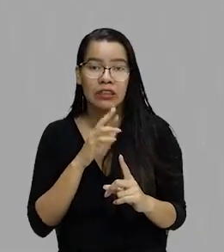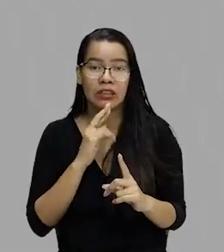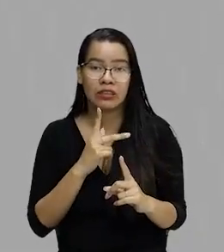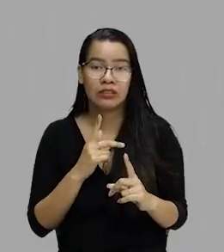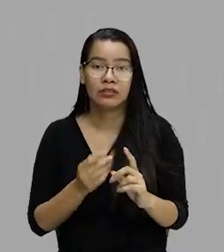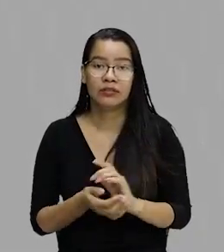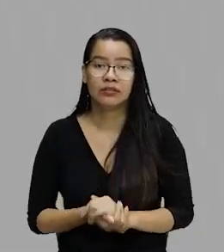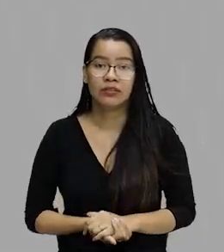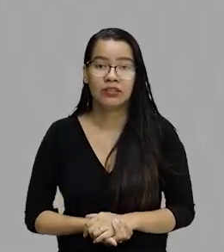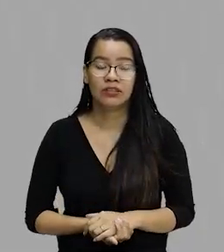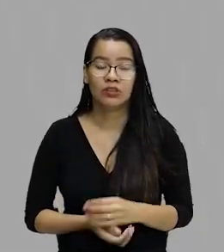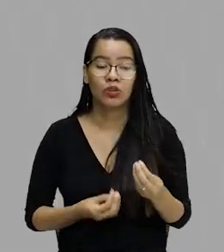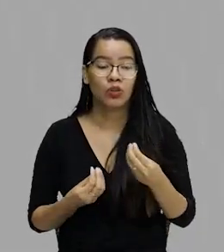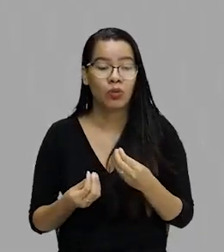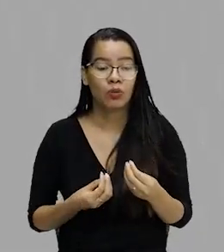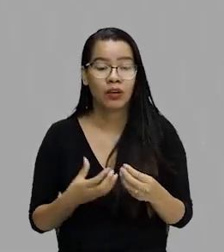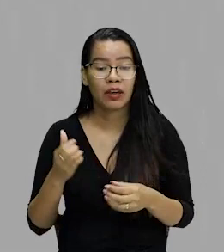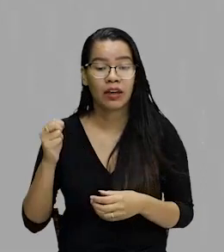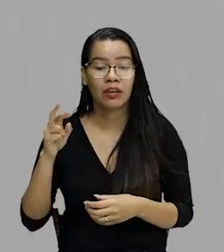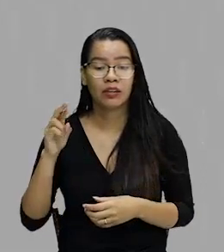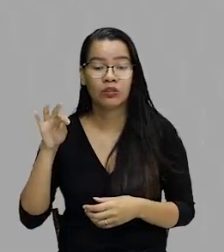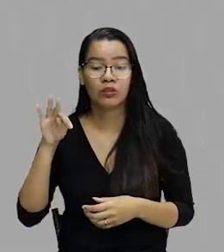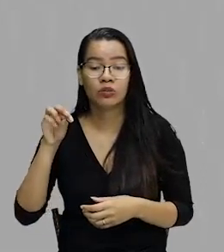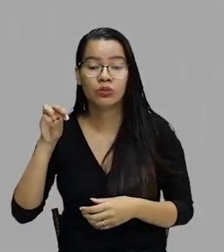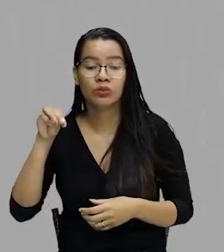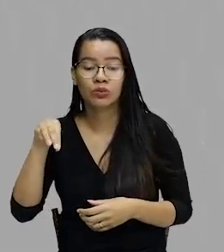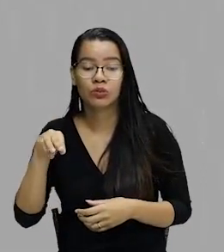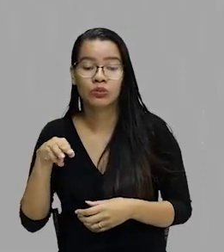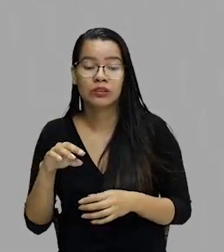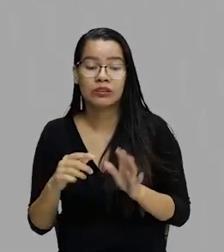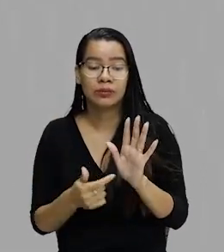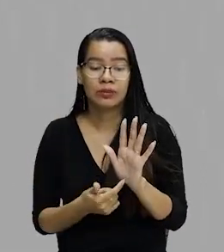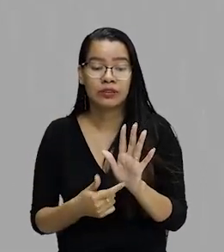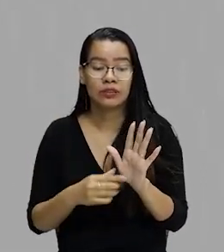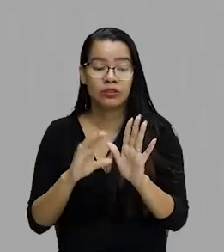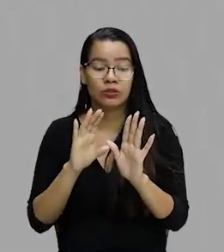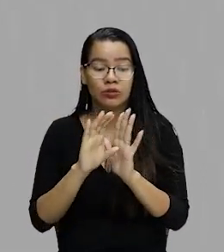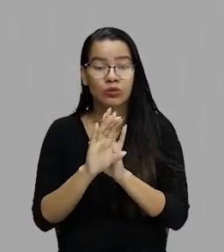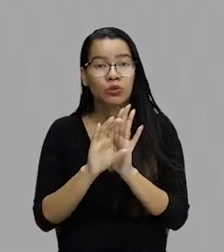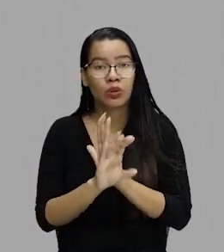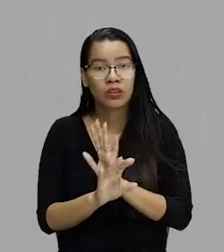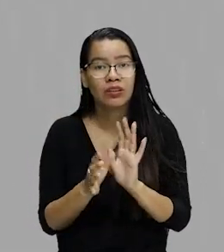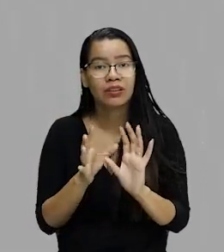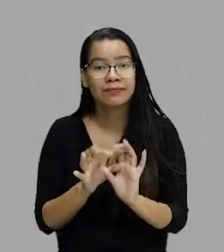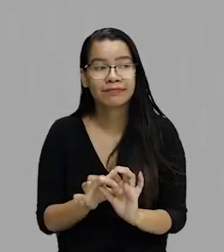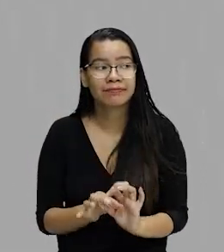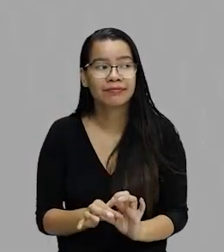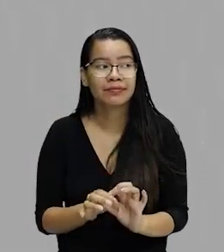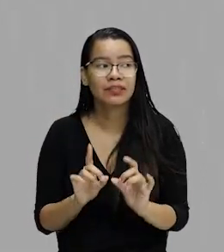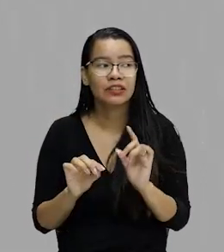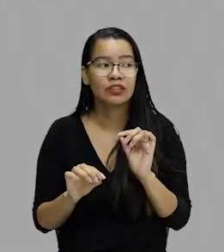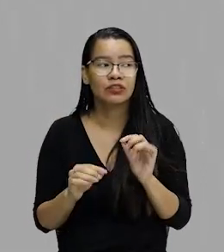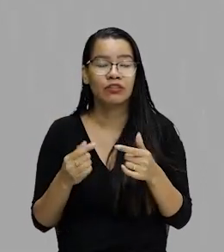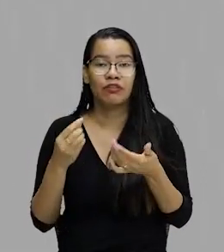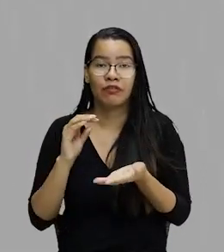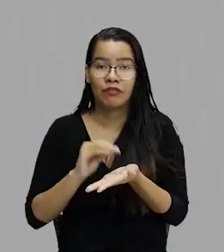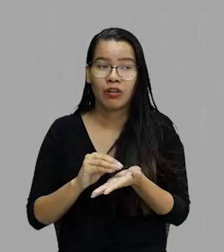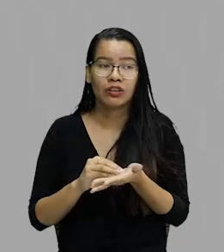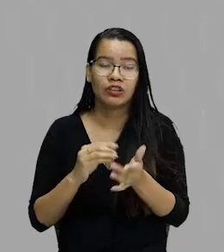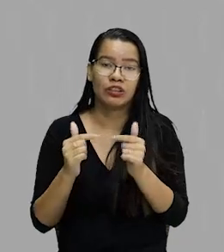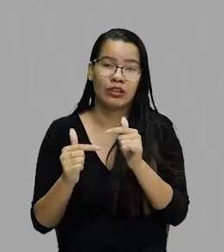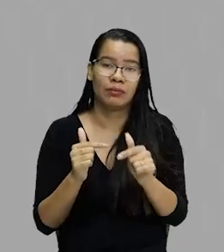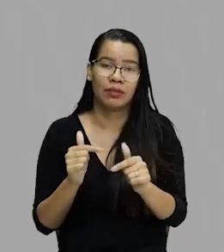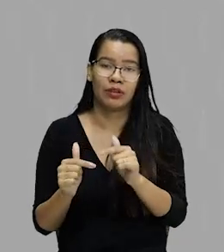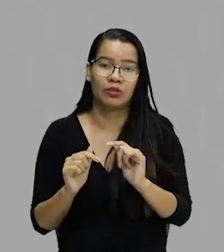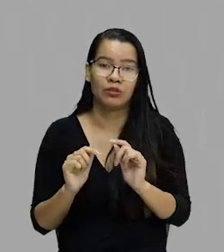tá? E aí como charge de cartoon ele se apresenta dentro de um contexto aí de desemprego do mundo humano